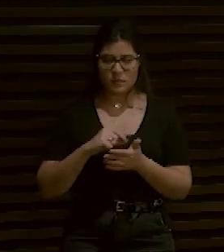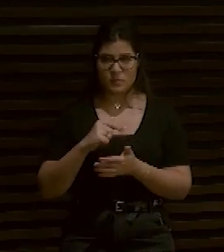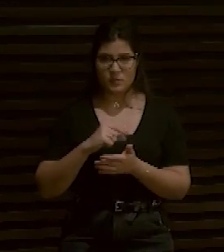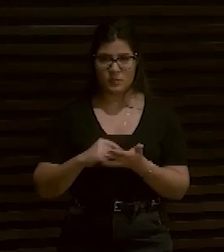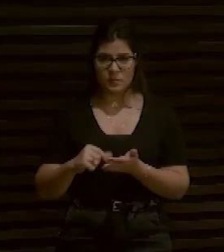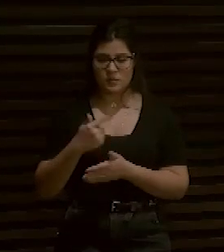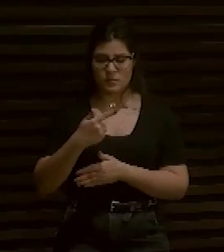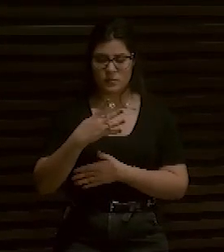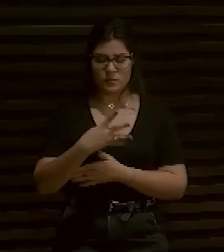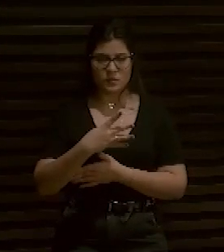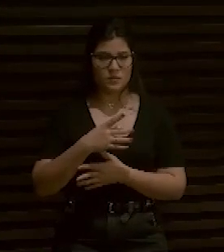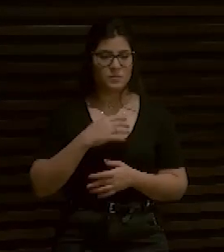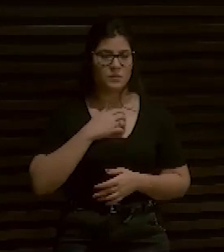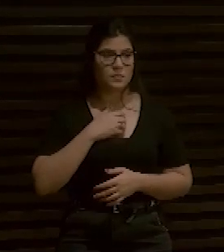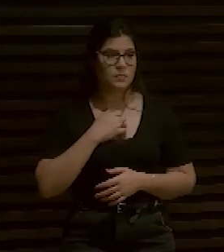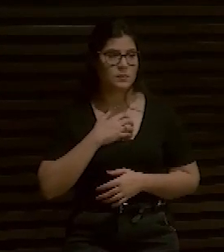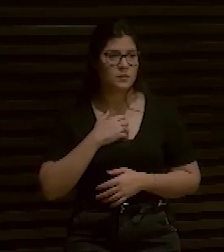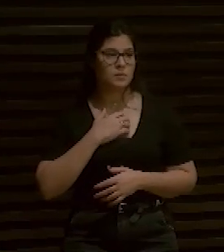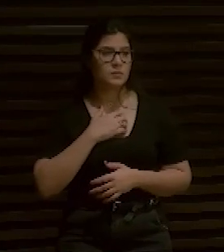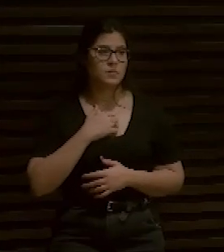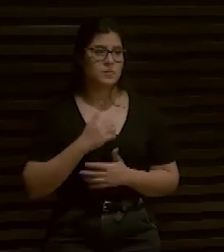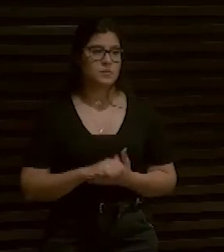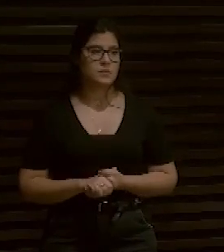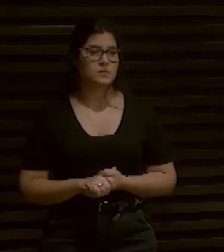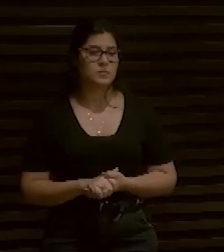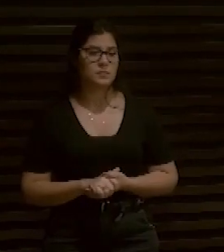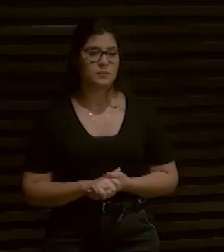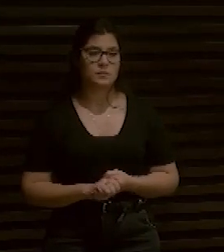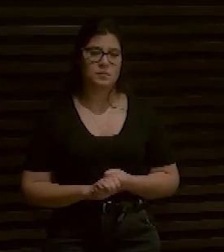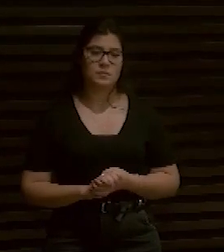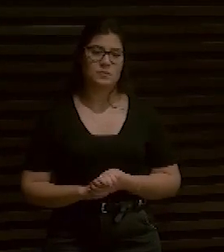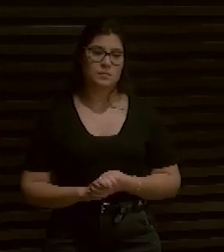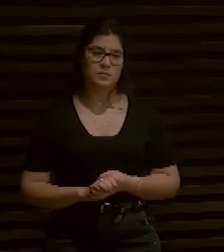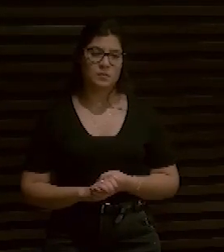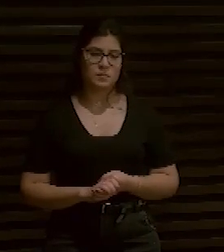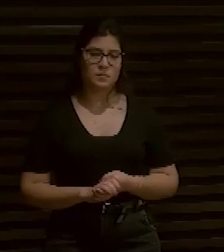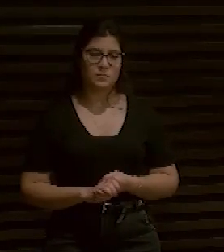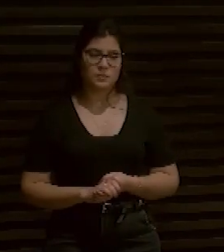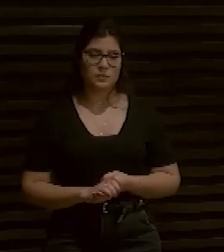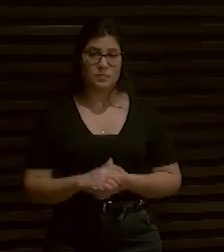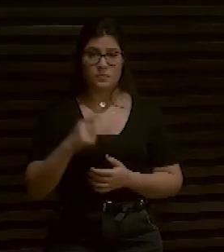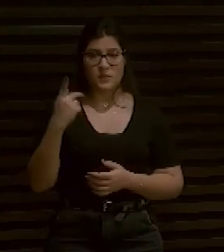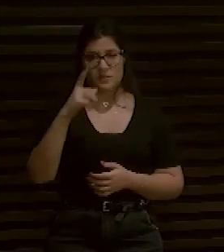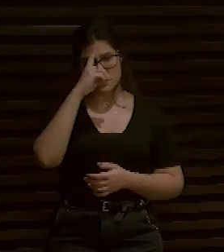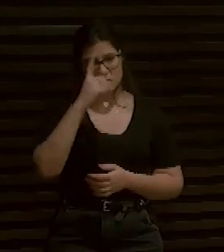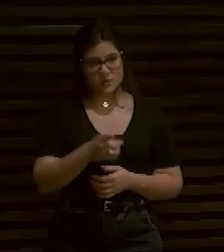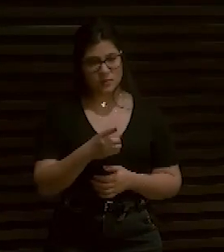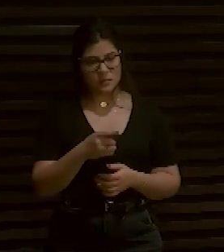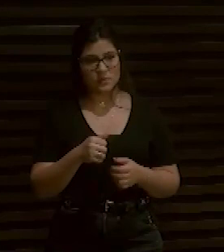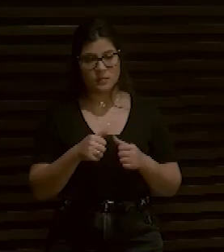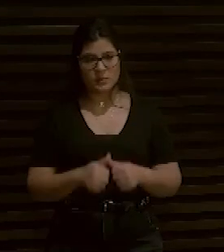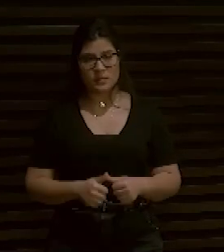Ora, O seu mandamento é este: